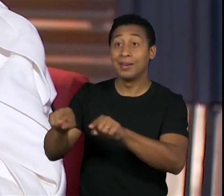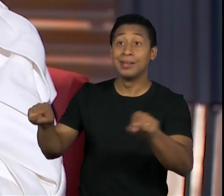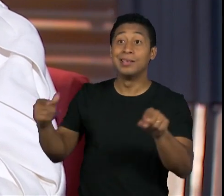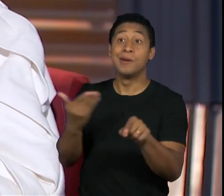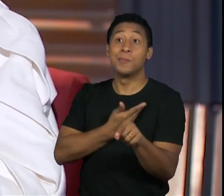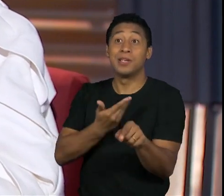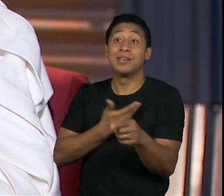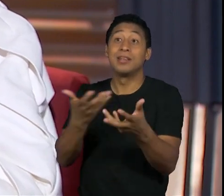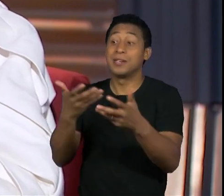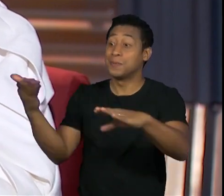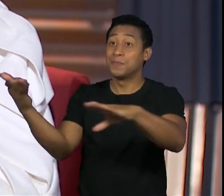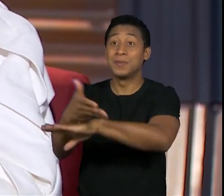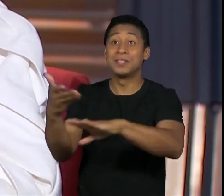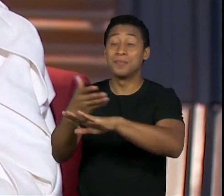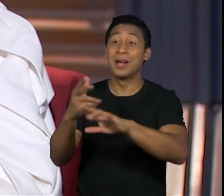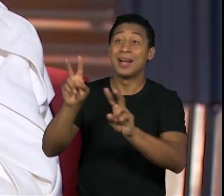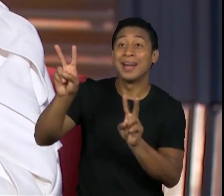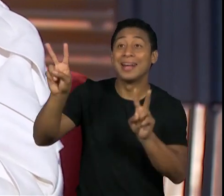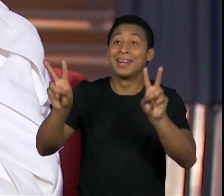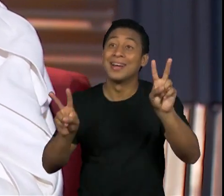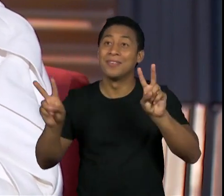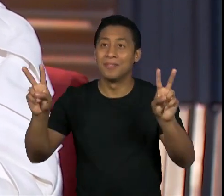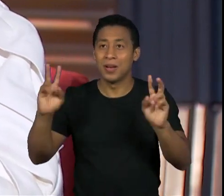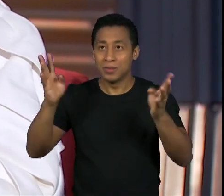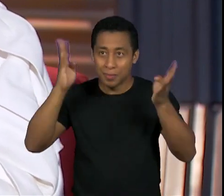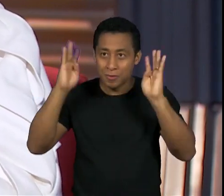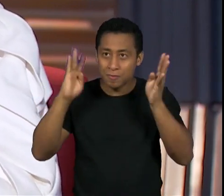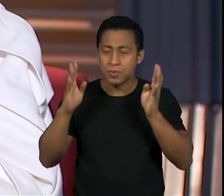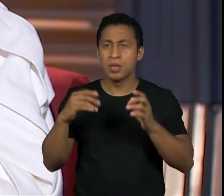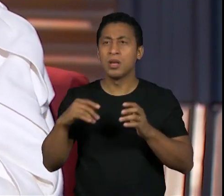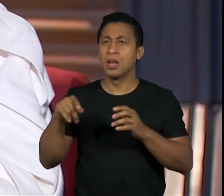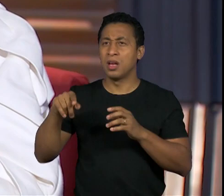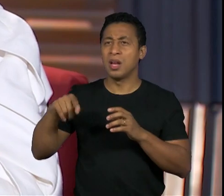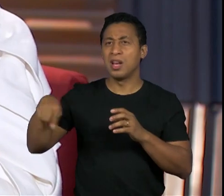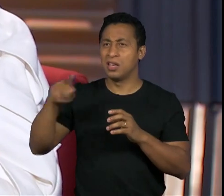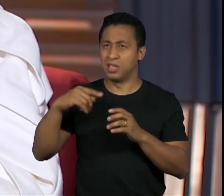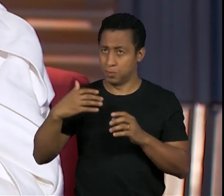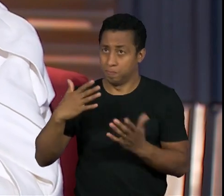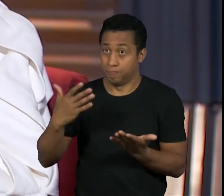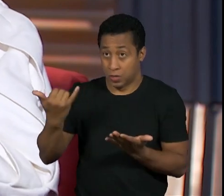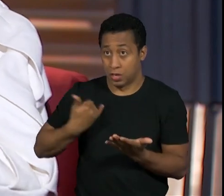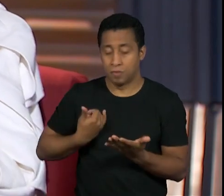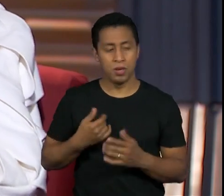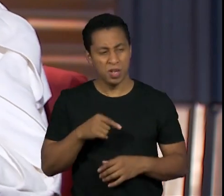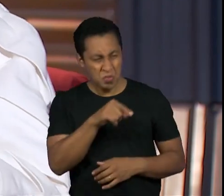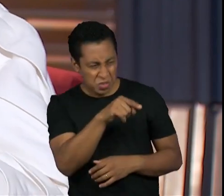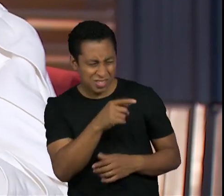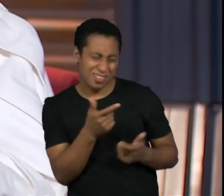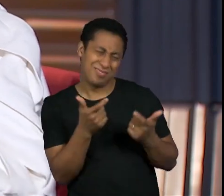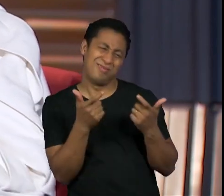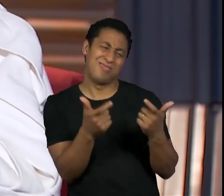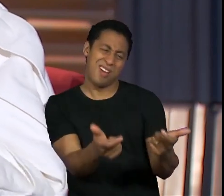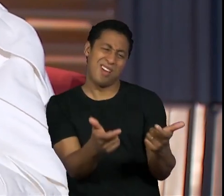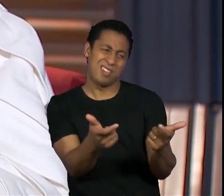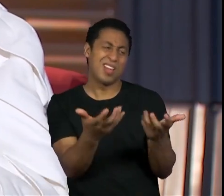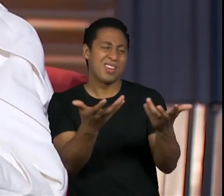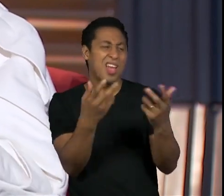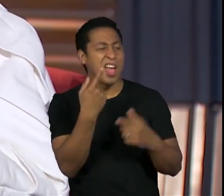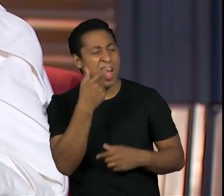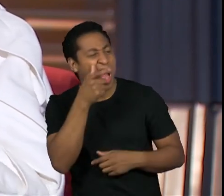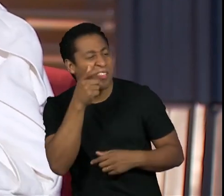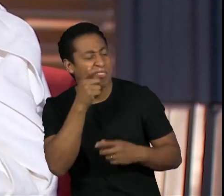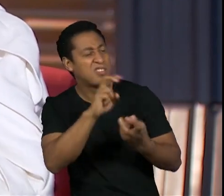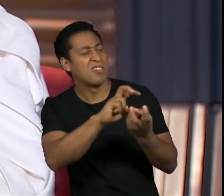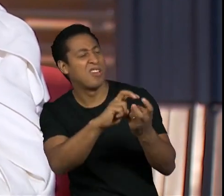blocos de carnaval em Salvador. Ai, você é chata, você quer ver a capoeira de Angola, você quer ver o adro, né, a lavagem do adro da igreja com